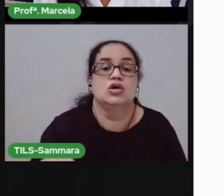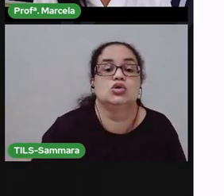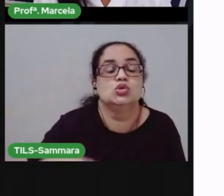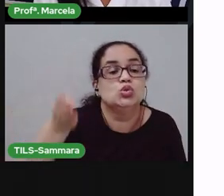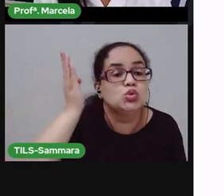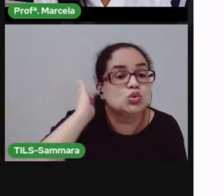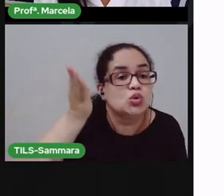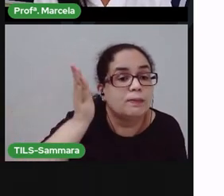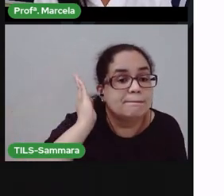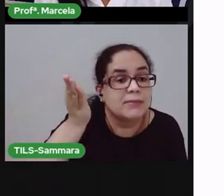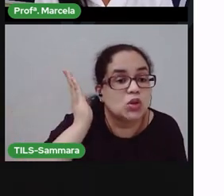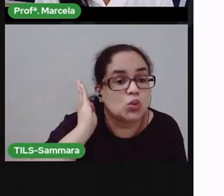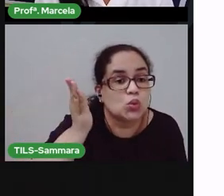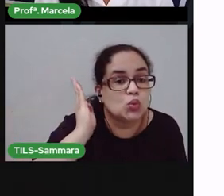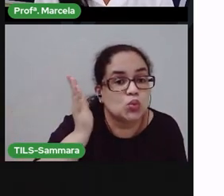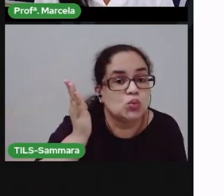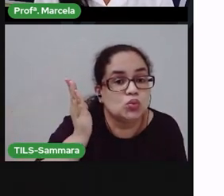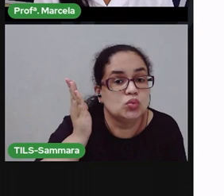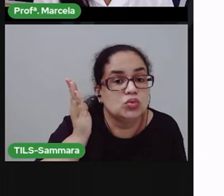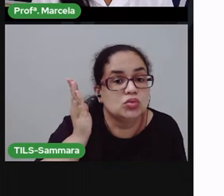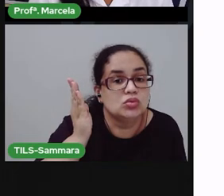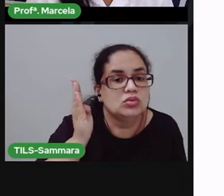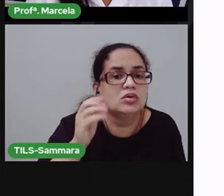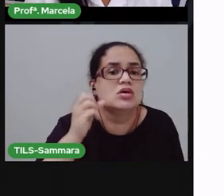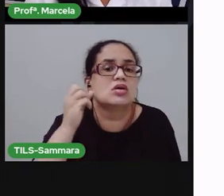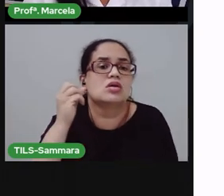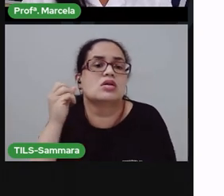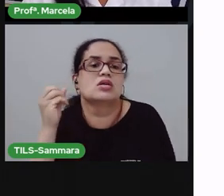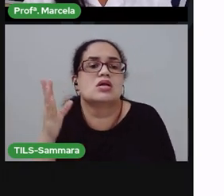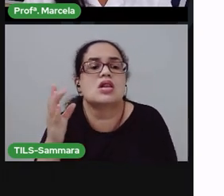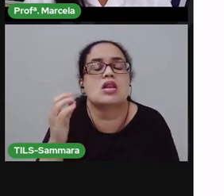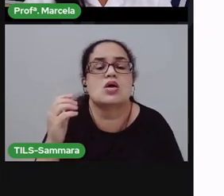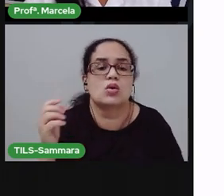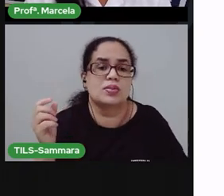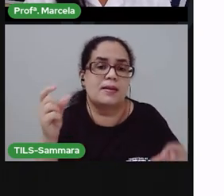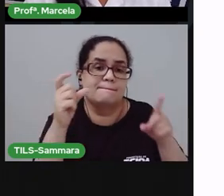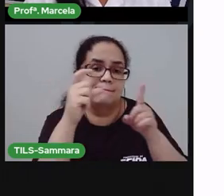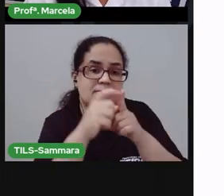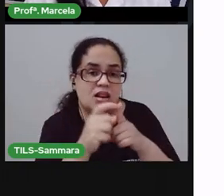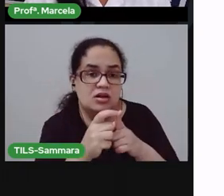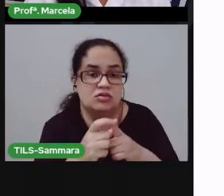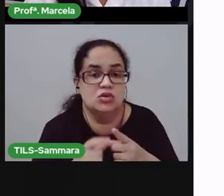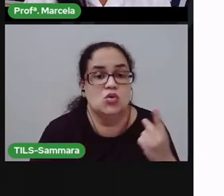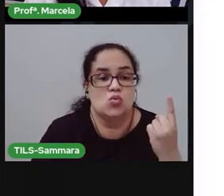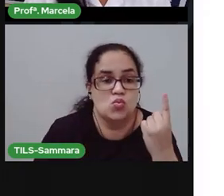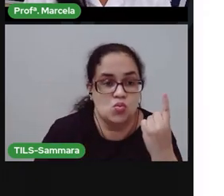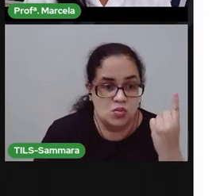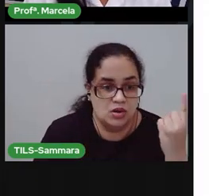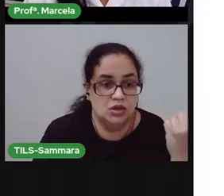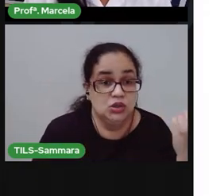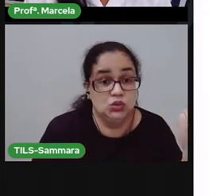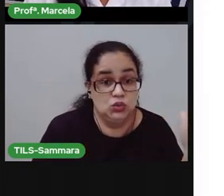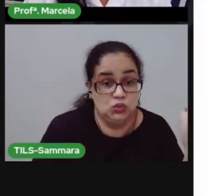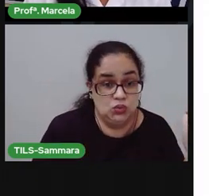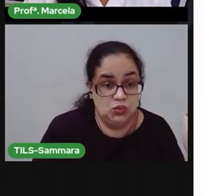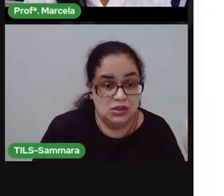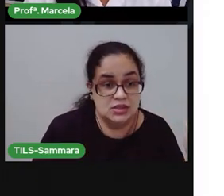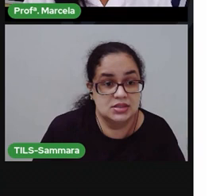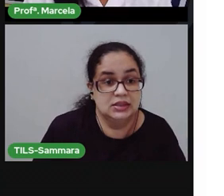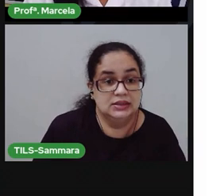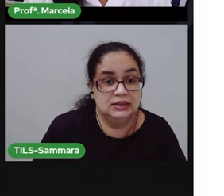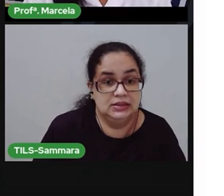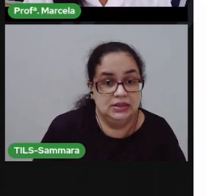o jumento. Vamos ver quantas palavras tem? Uma.